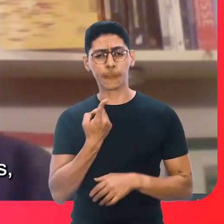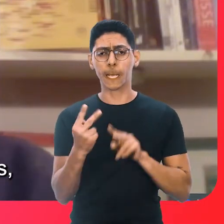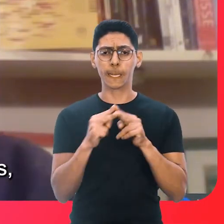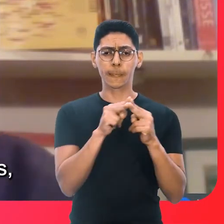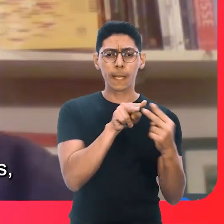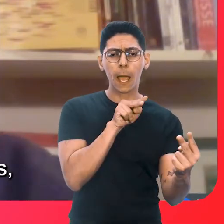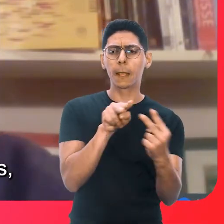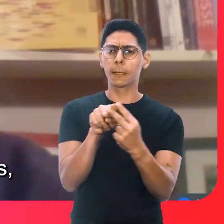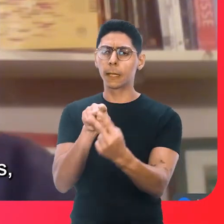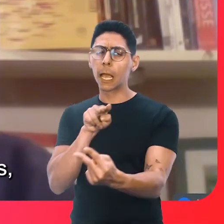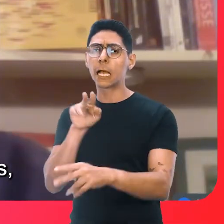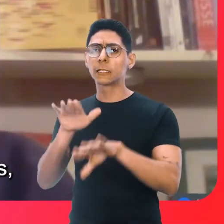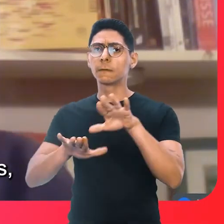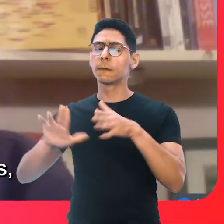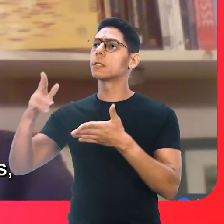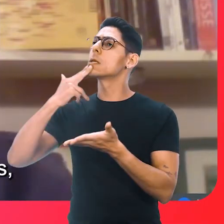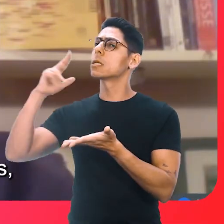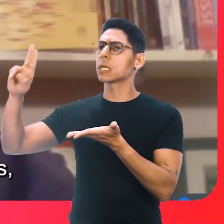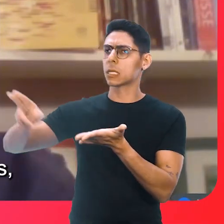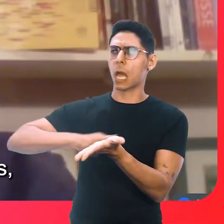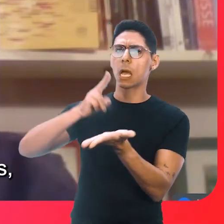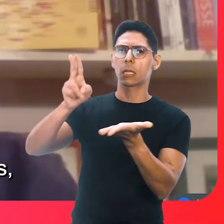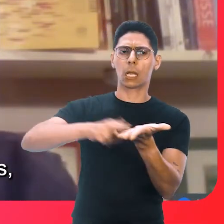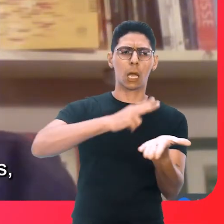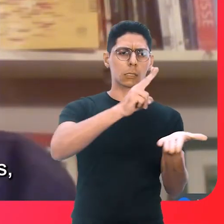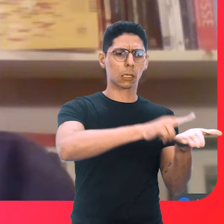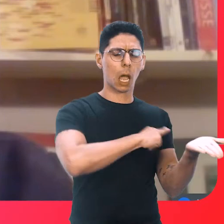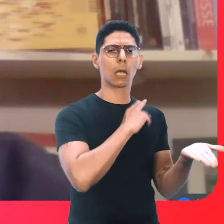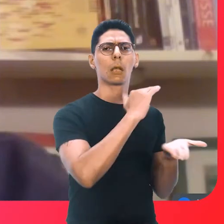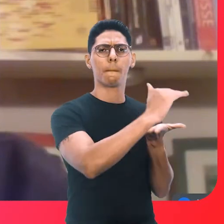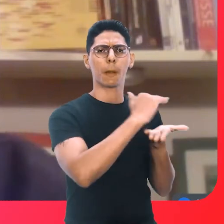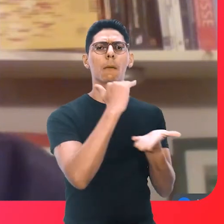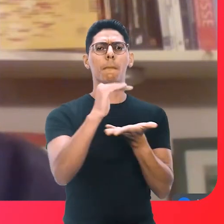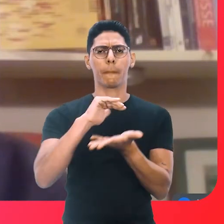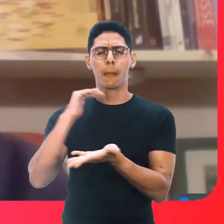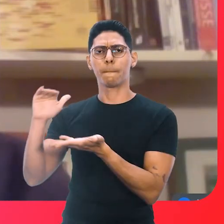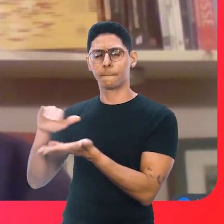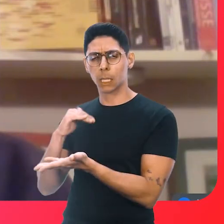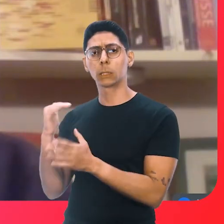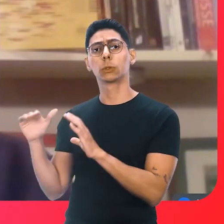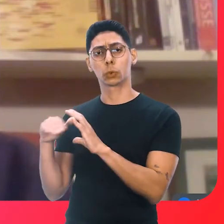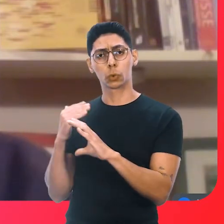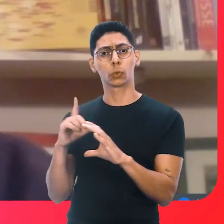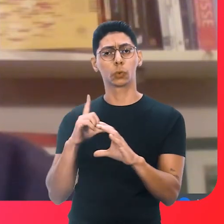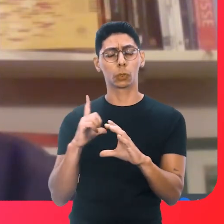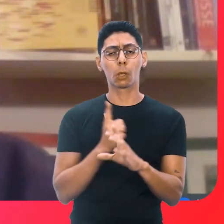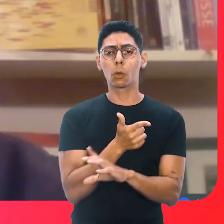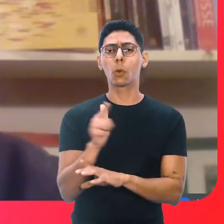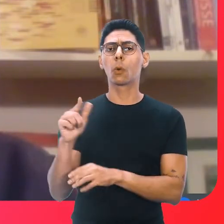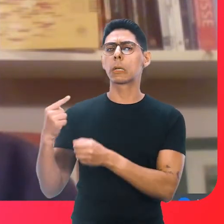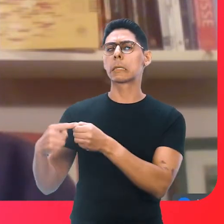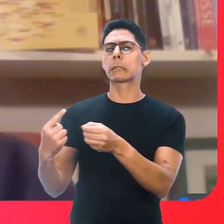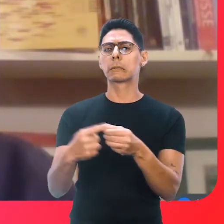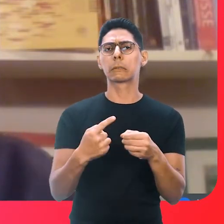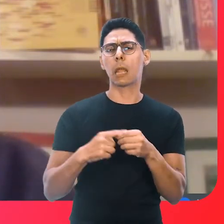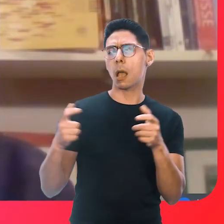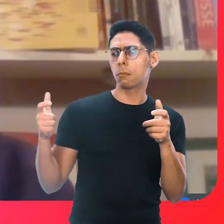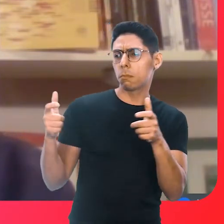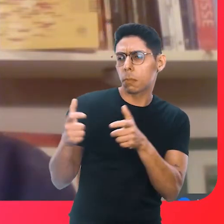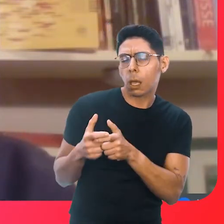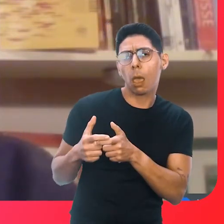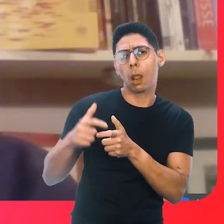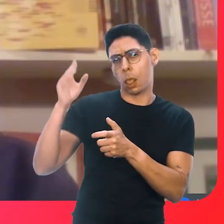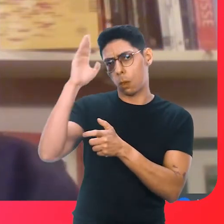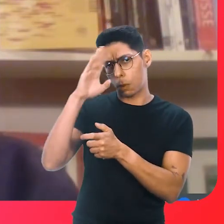chegava a receber cartas, né? A gente tinha até uma caixa postal, a gente recebia cartas de cidades do interior do